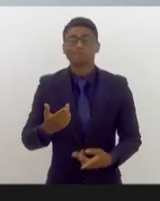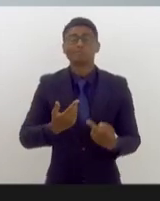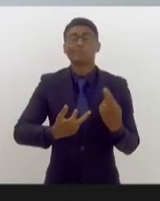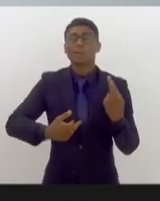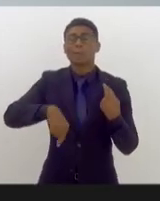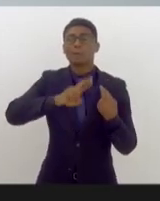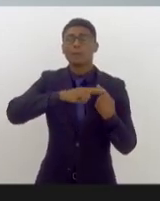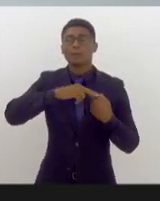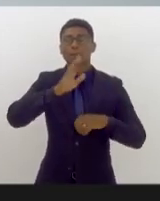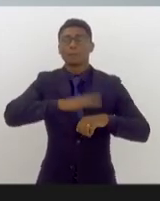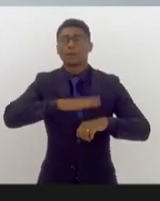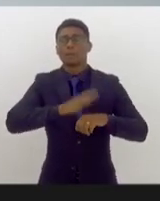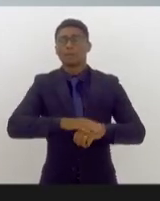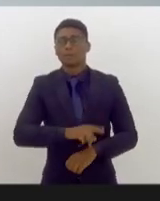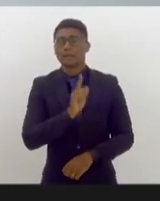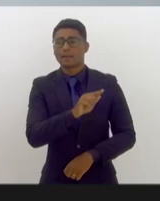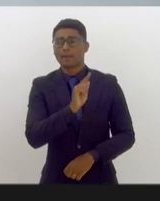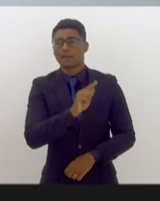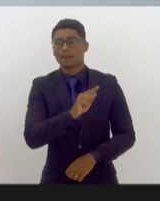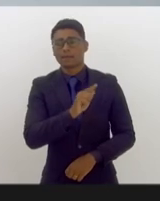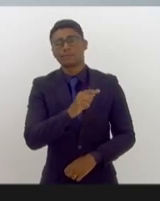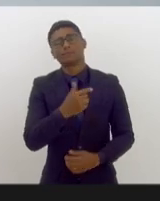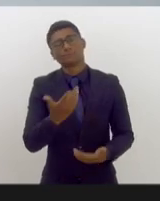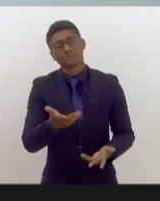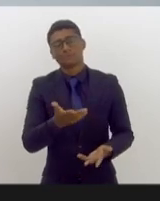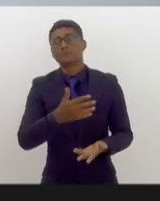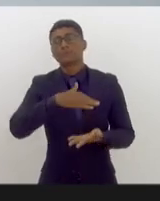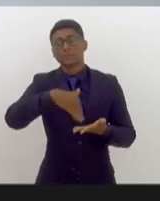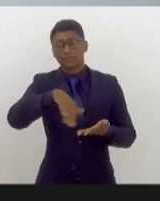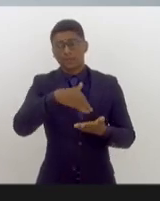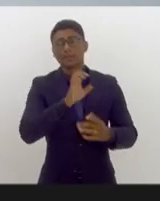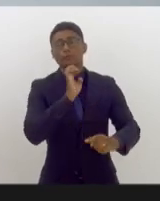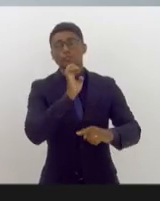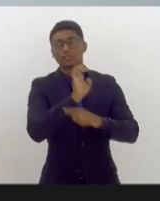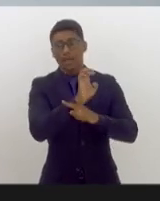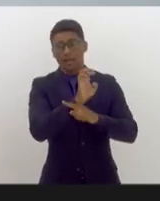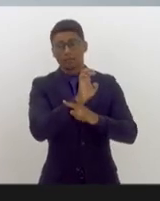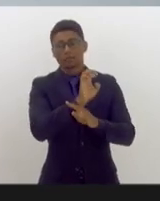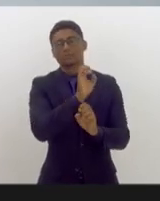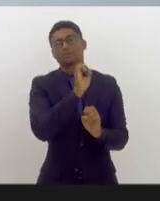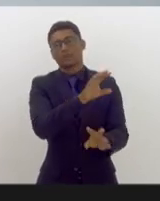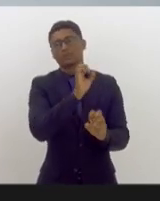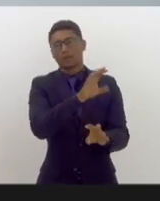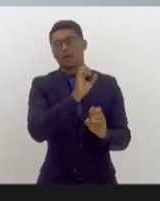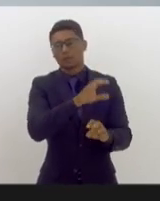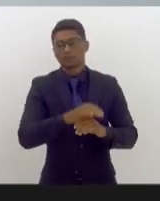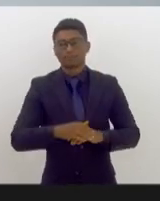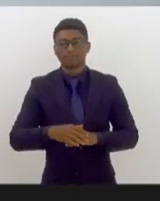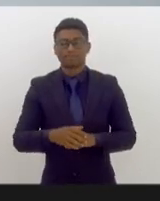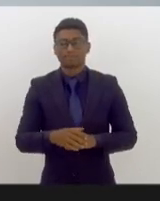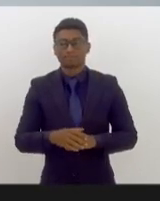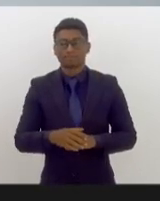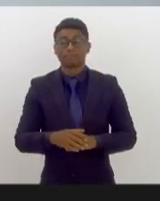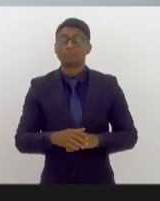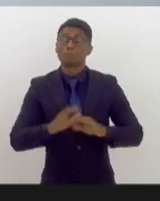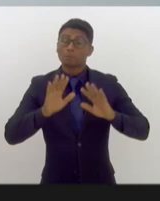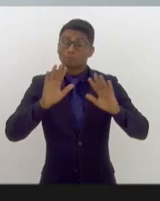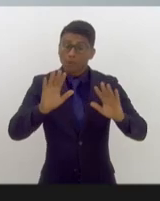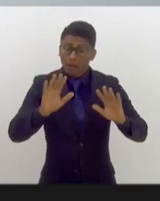era a Secretaria de Estado de Educação. De algum tempo para cá,